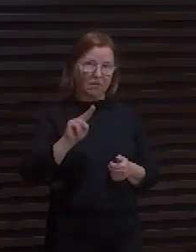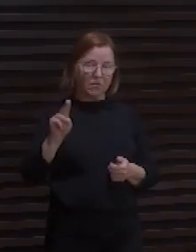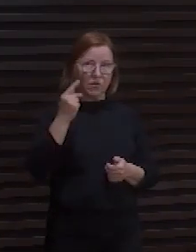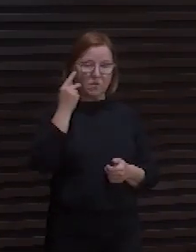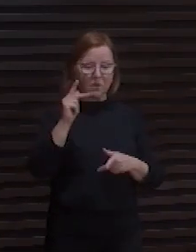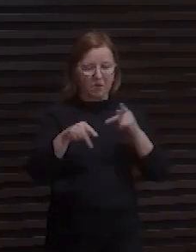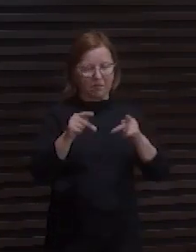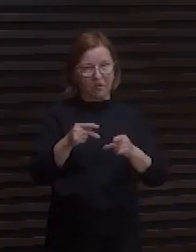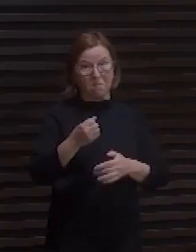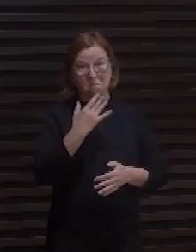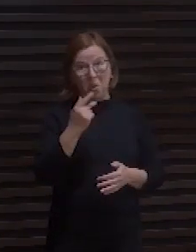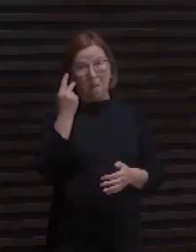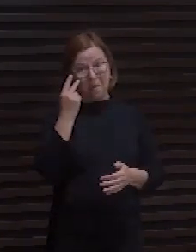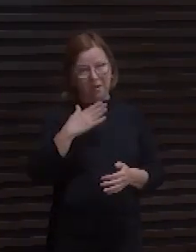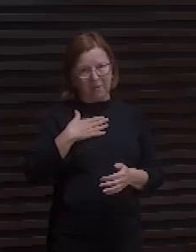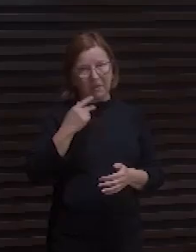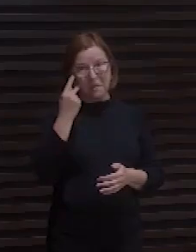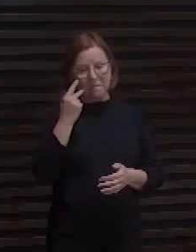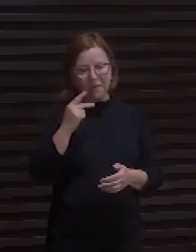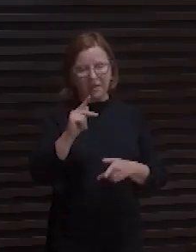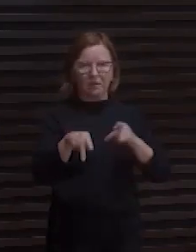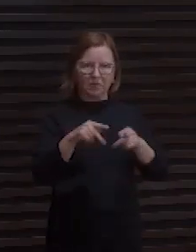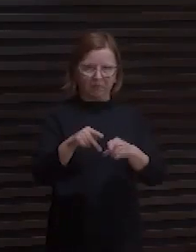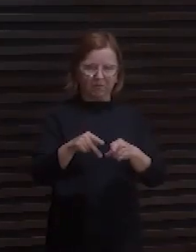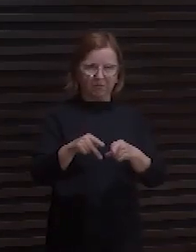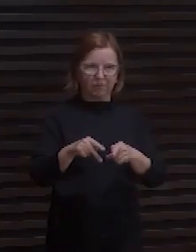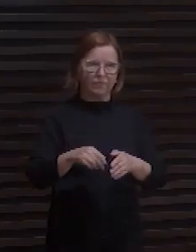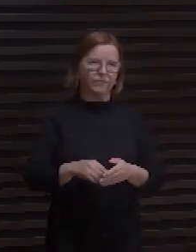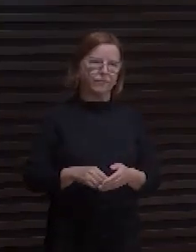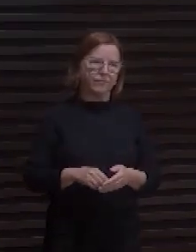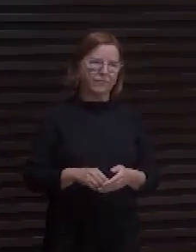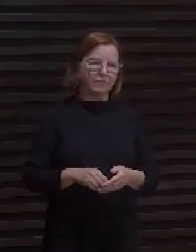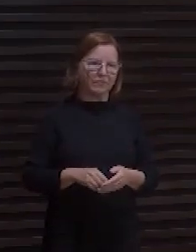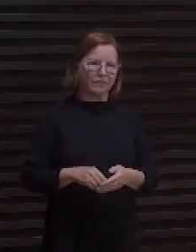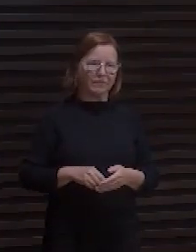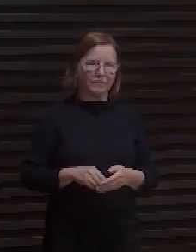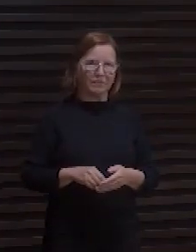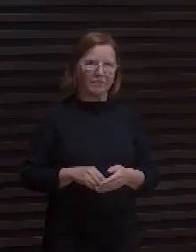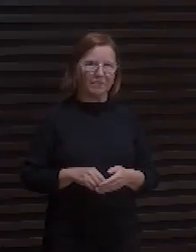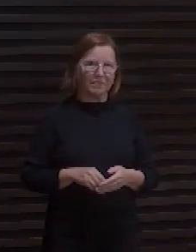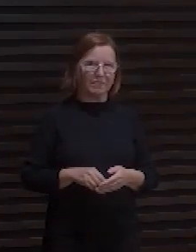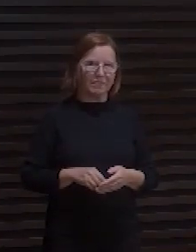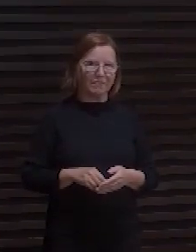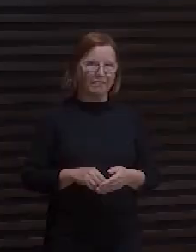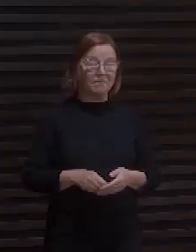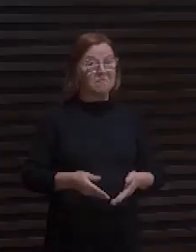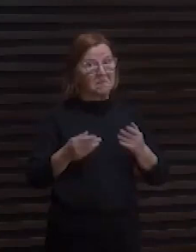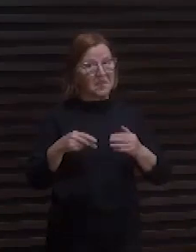mim e também para os outros? Traz o que eu quero fazer, traz alguma